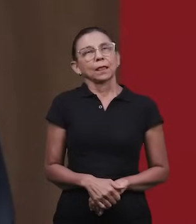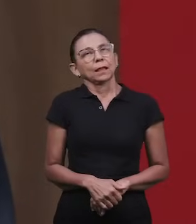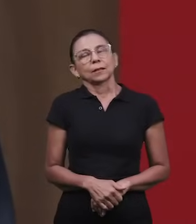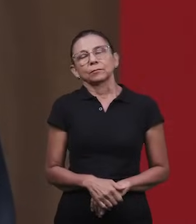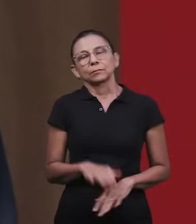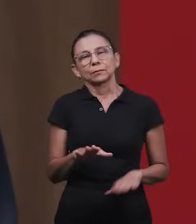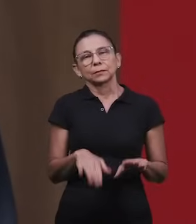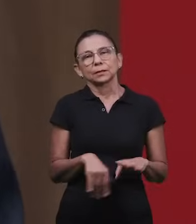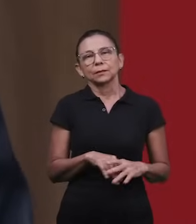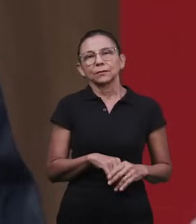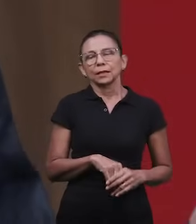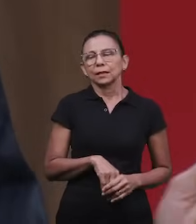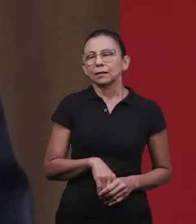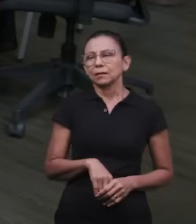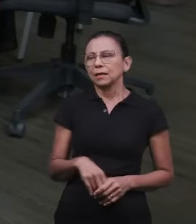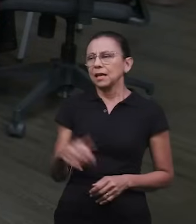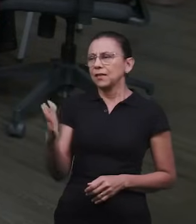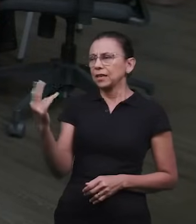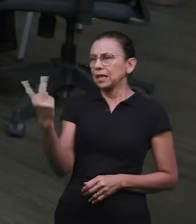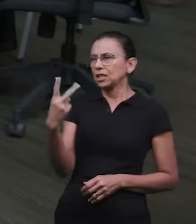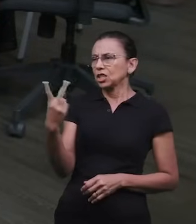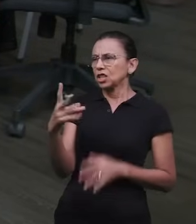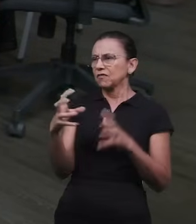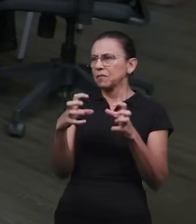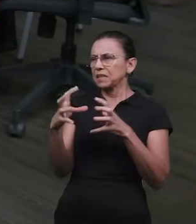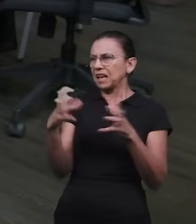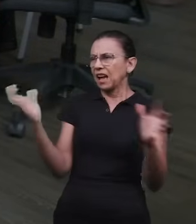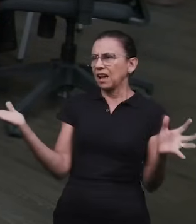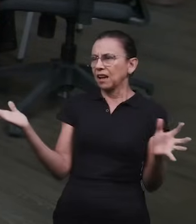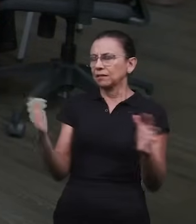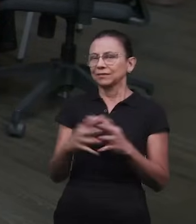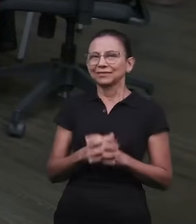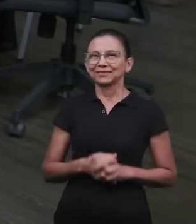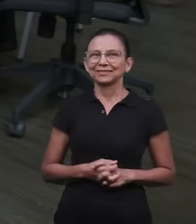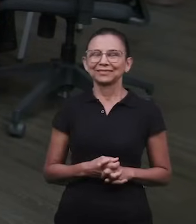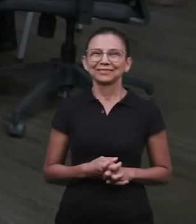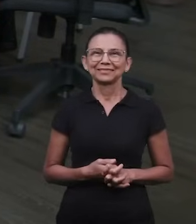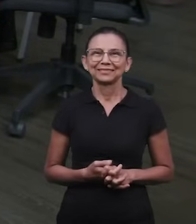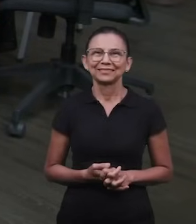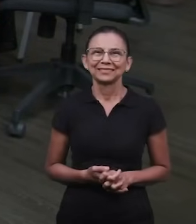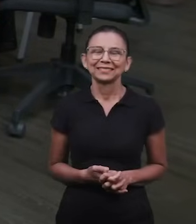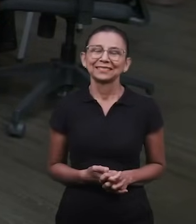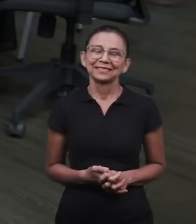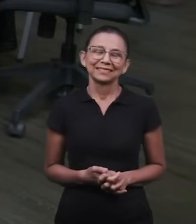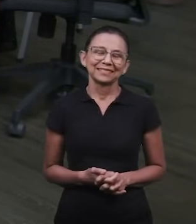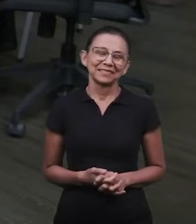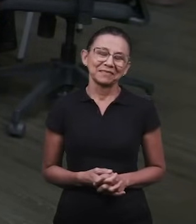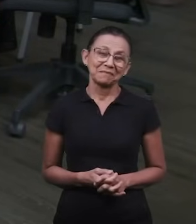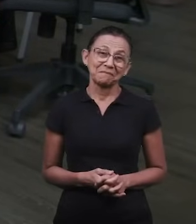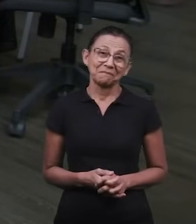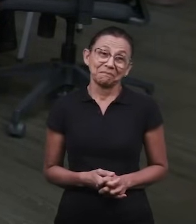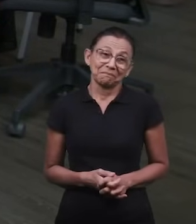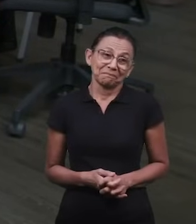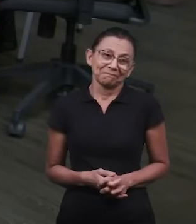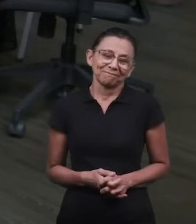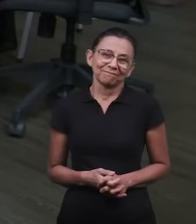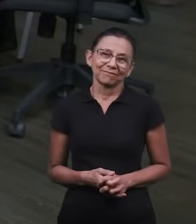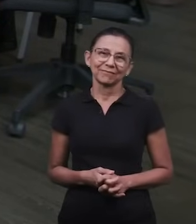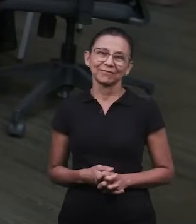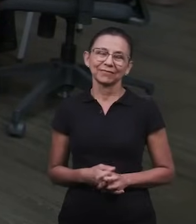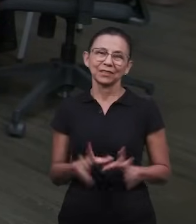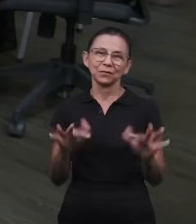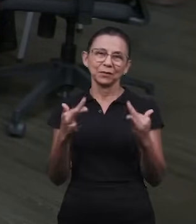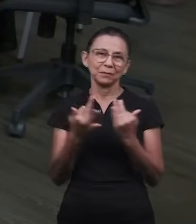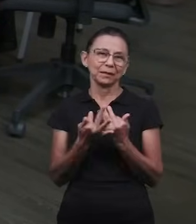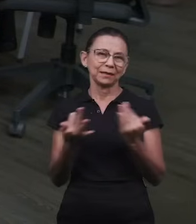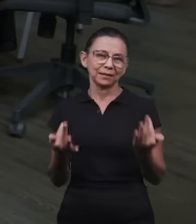irmão, né? O Wagner, né? Wagner, vamos brigar nós dois aqui. Não, às vezes vocês vão chegar no meio termo, mas são coisas que realmente